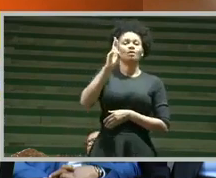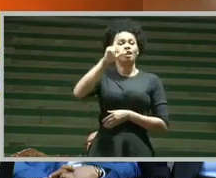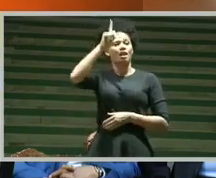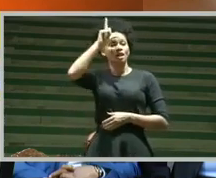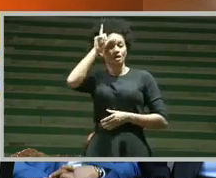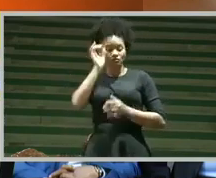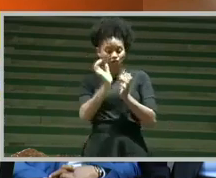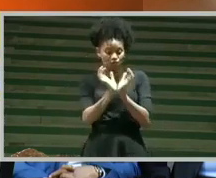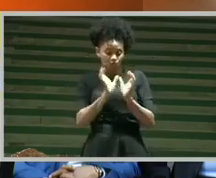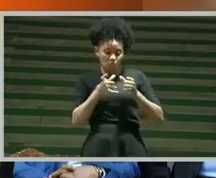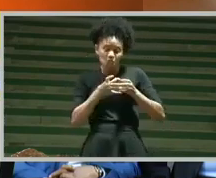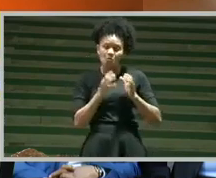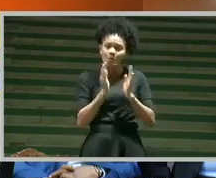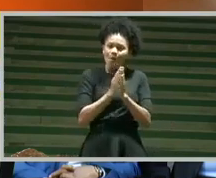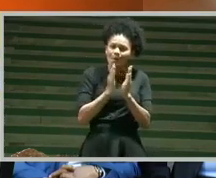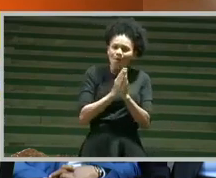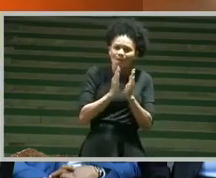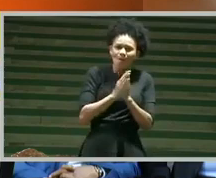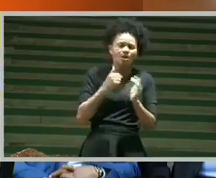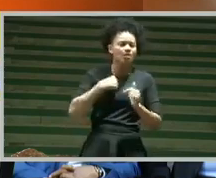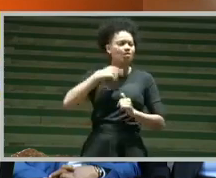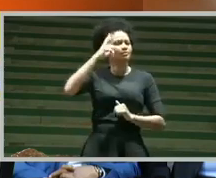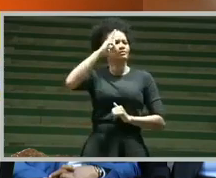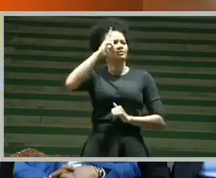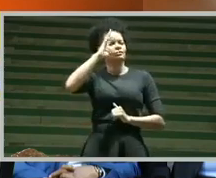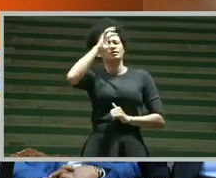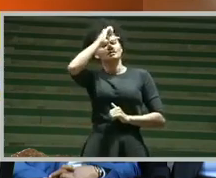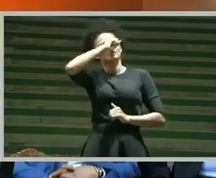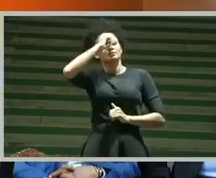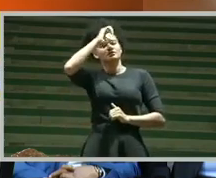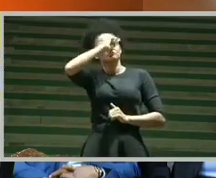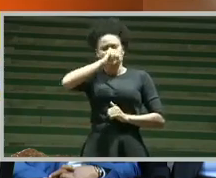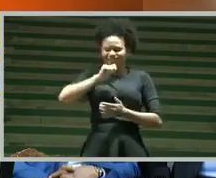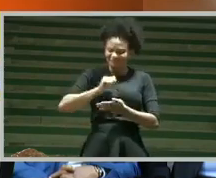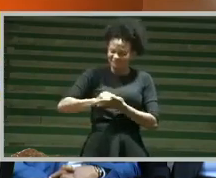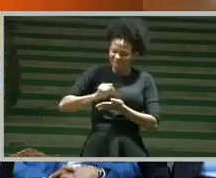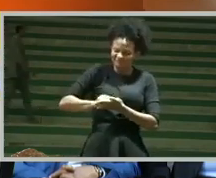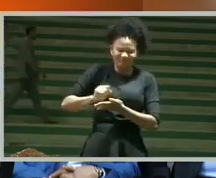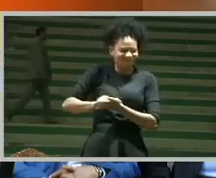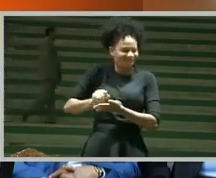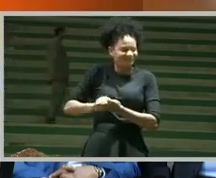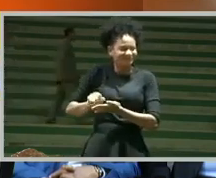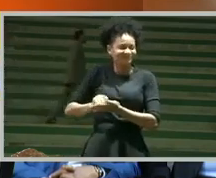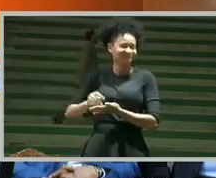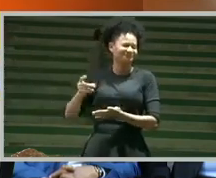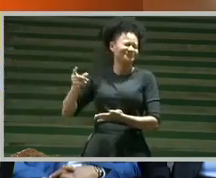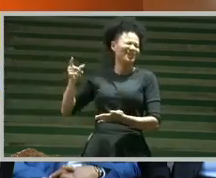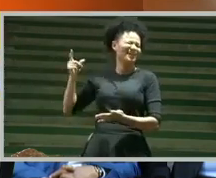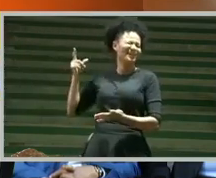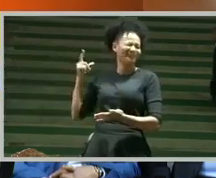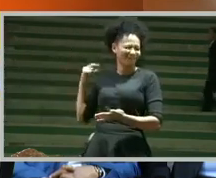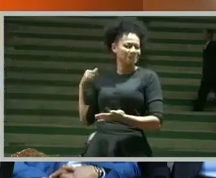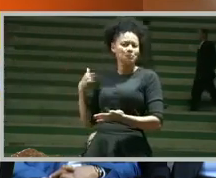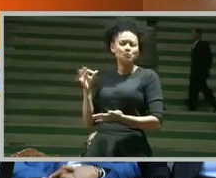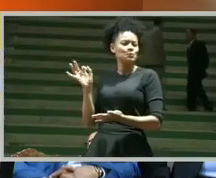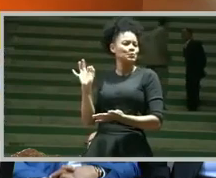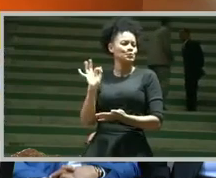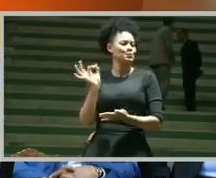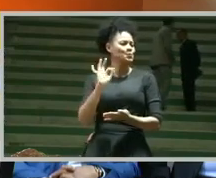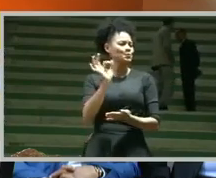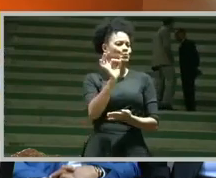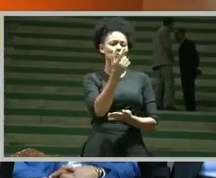oração, eu me lembro que quando eu aprendi a escrever, na época não se